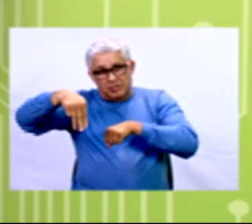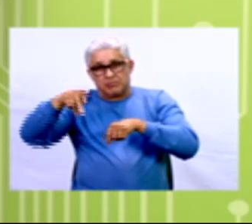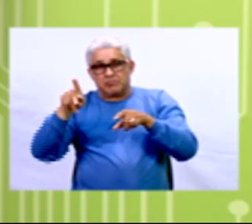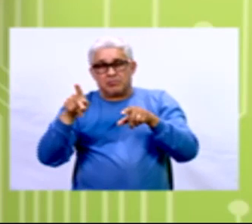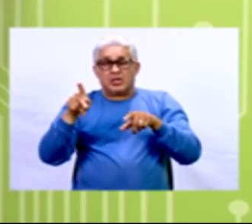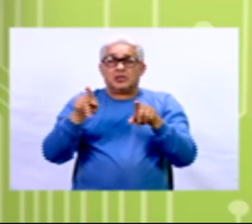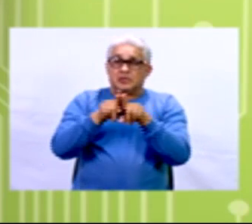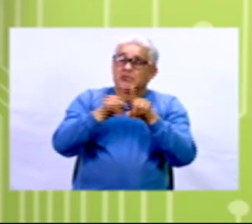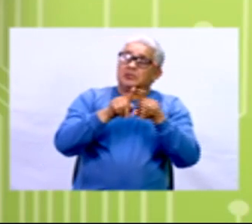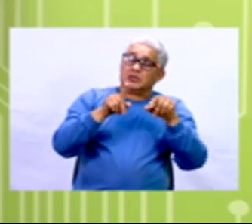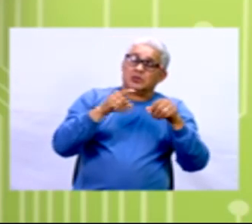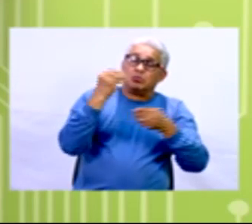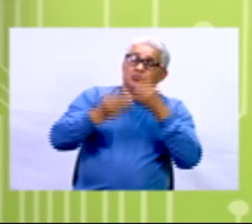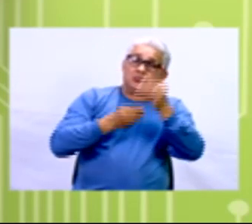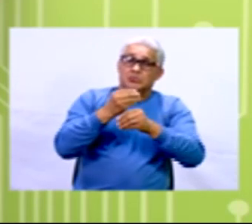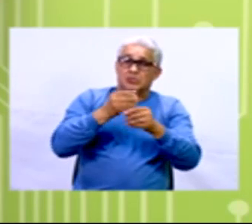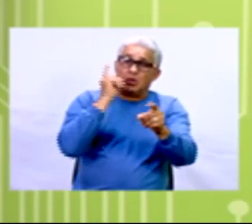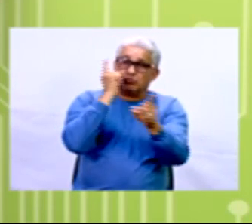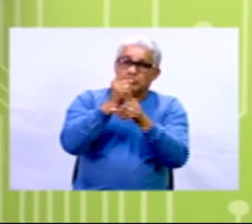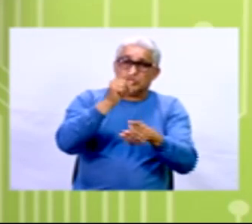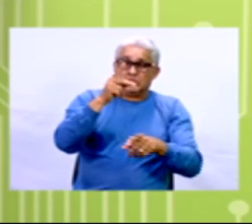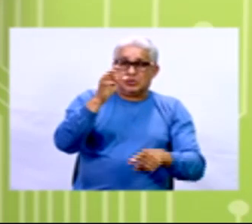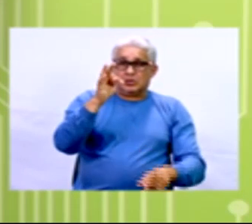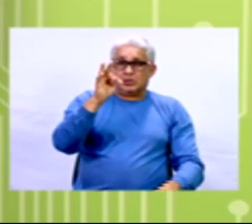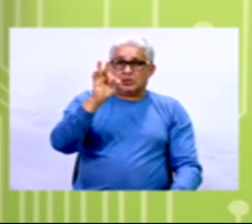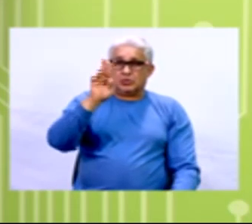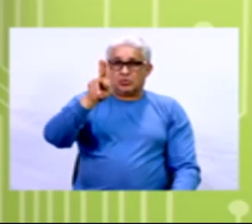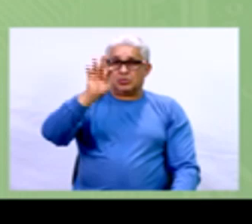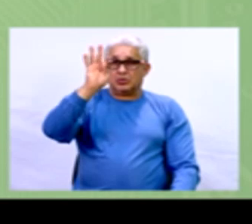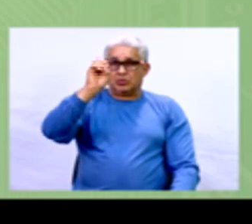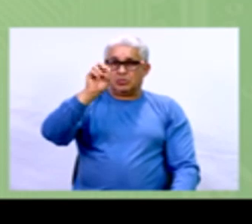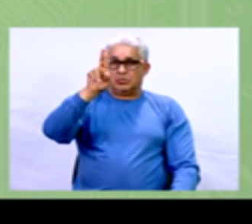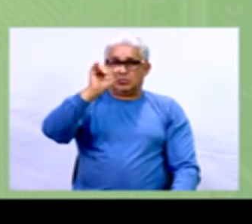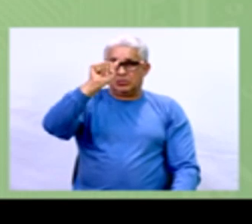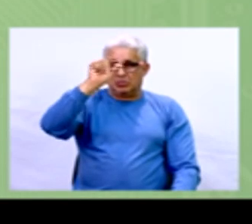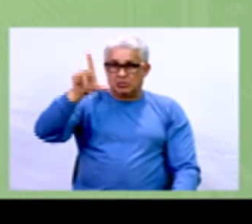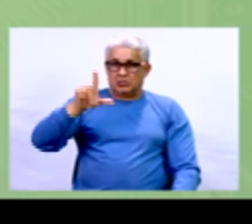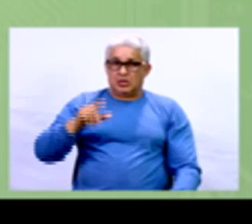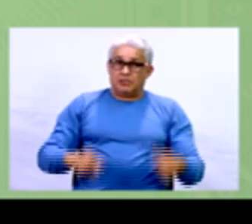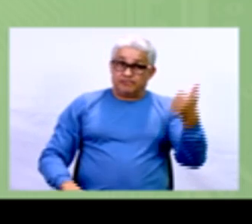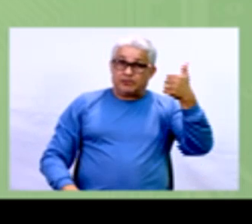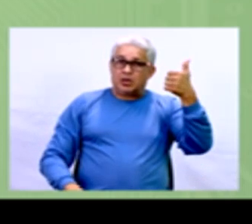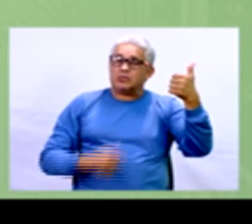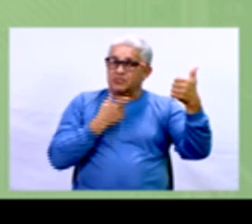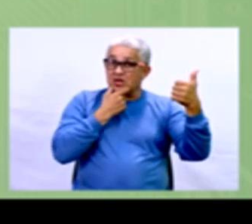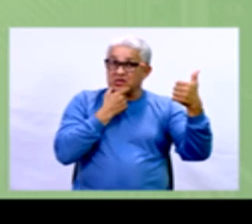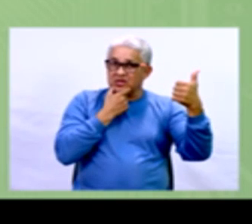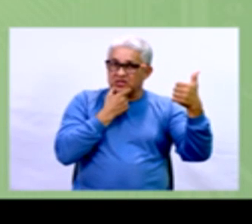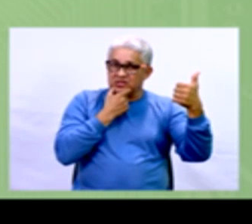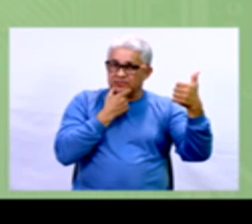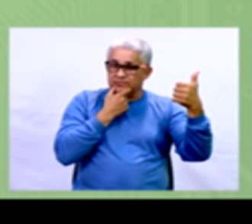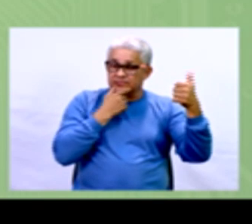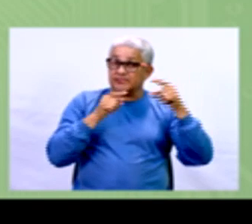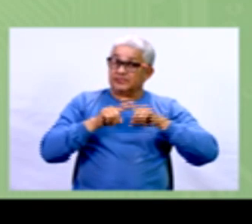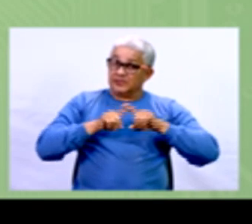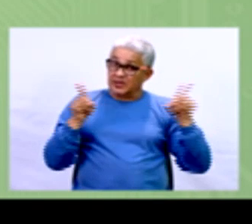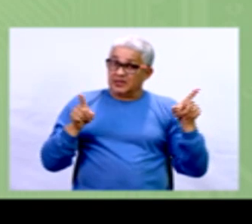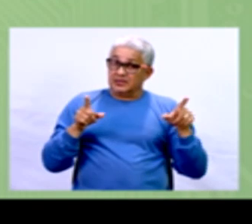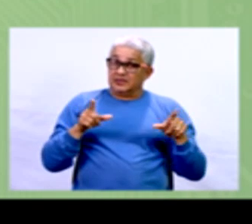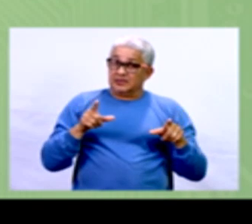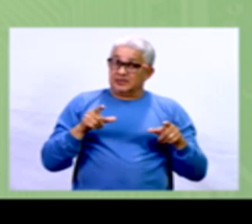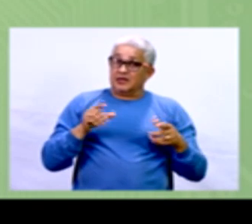tutoriais, muitas informações. Só que esse primeiro site oficial, ele é em inglês. Mas quem